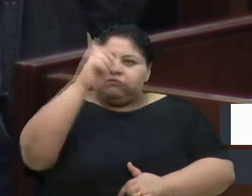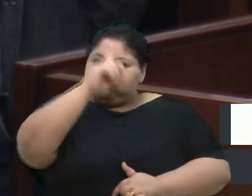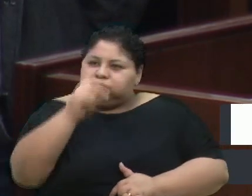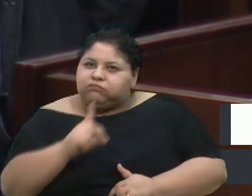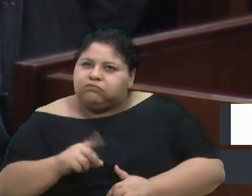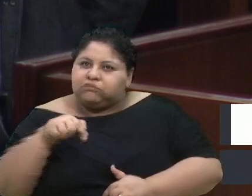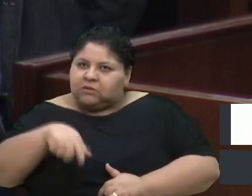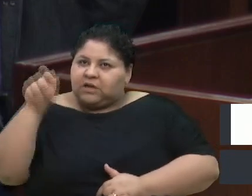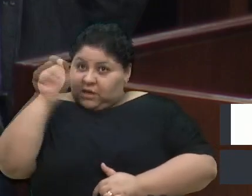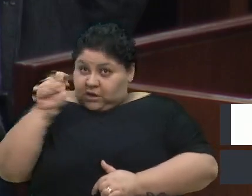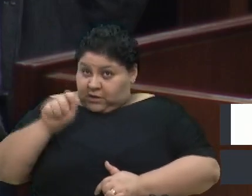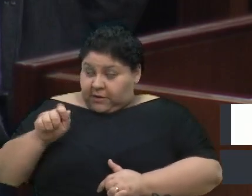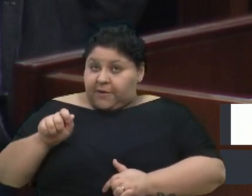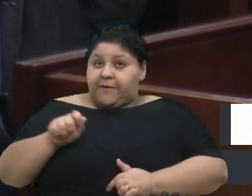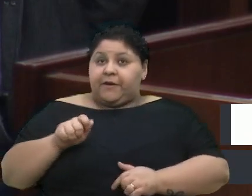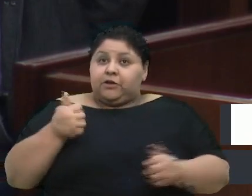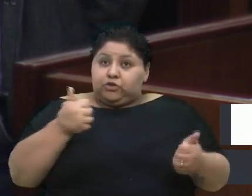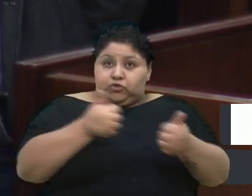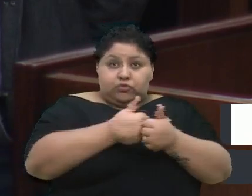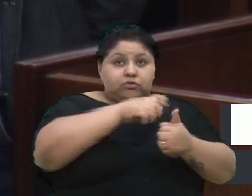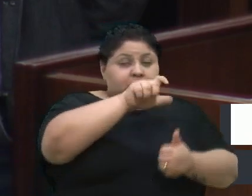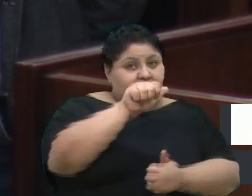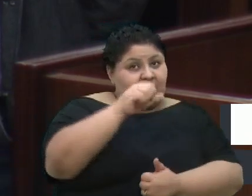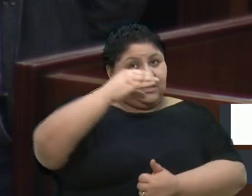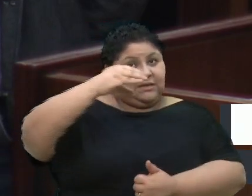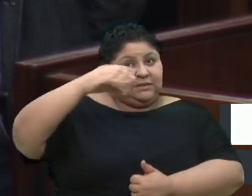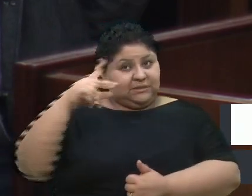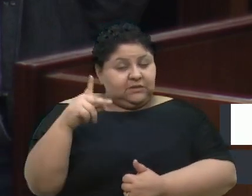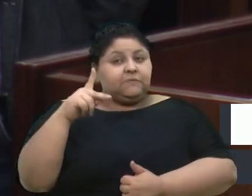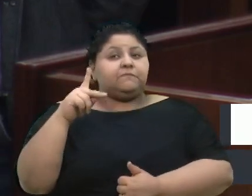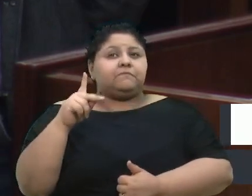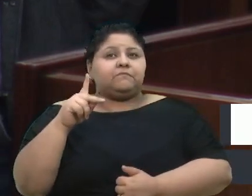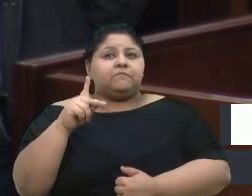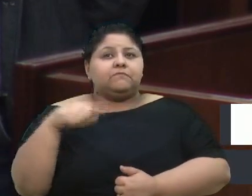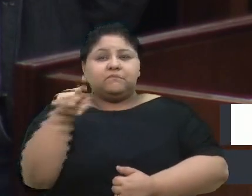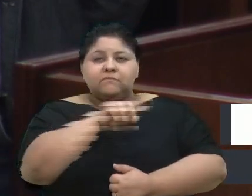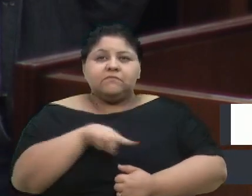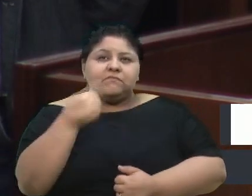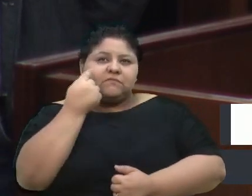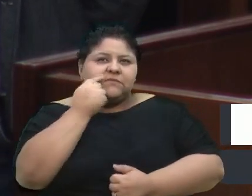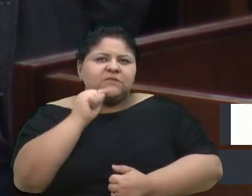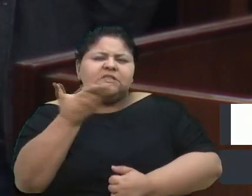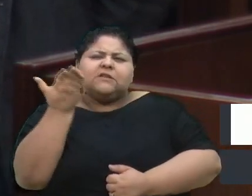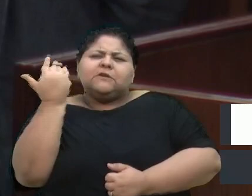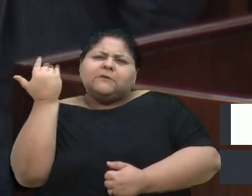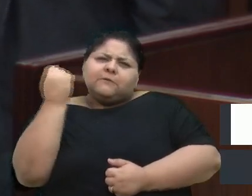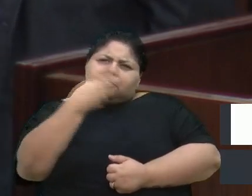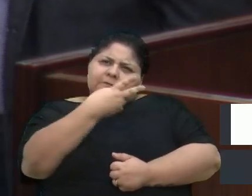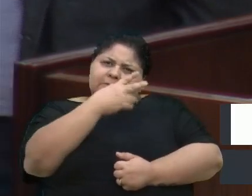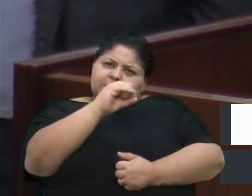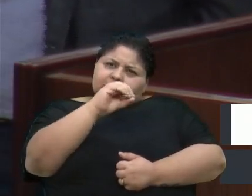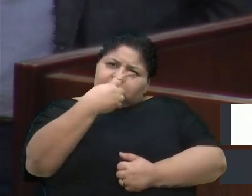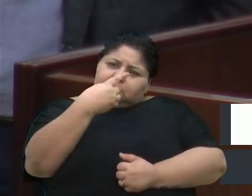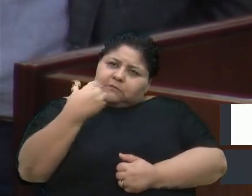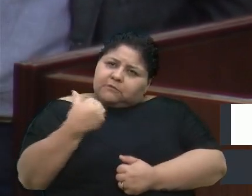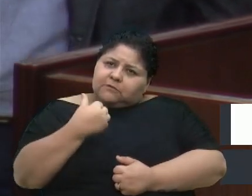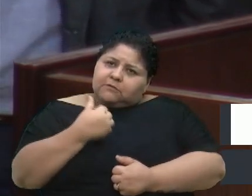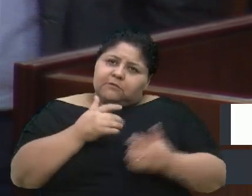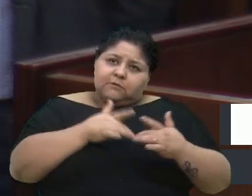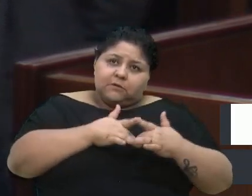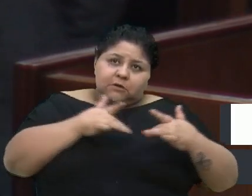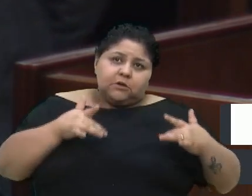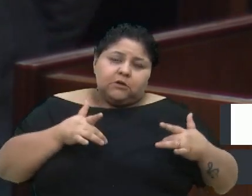Caxiense de Tênis de Mesa, através da ACP, Academia de Tênis de Mesa de Caxias do Sul. A gente vem desde 2016 fazendo um trabalho voluntário junto ao João Prata